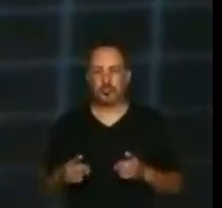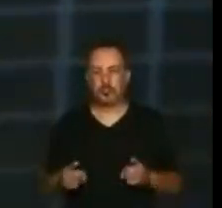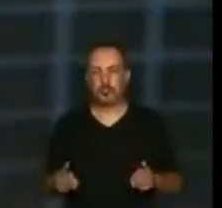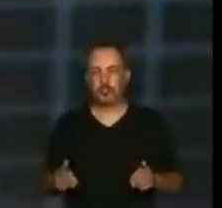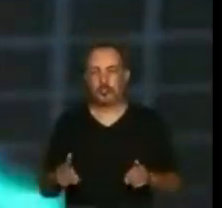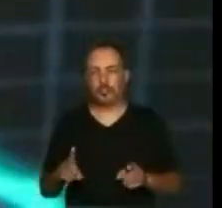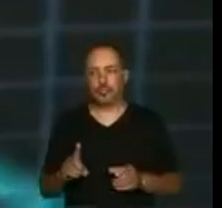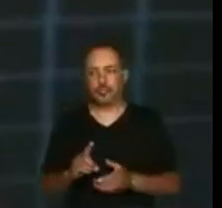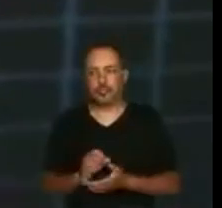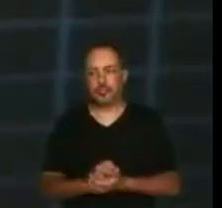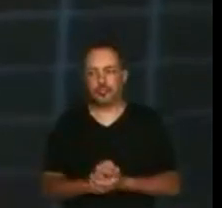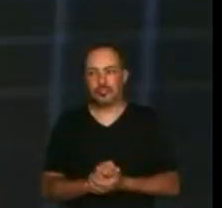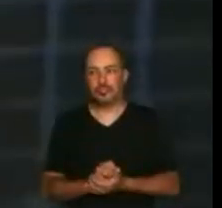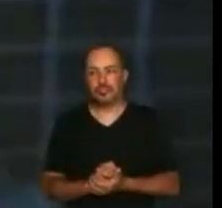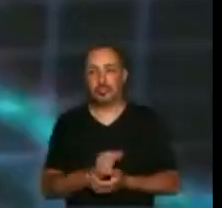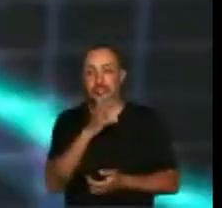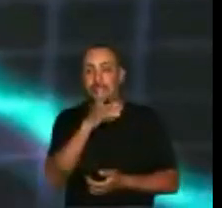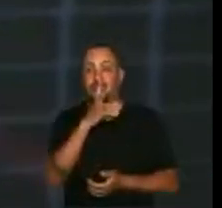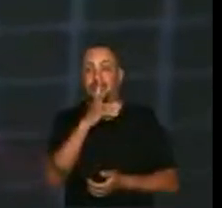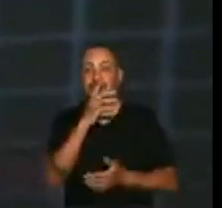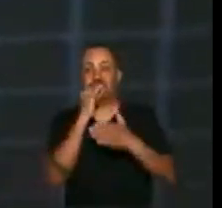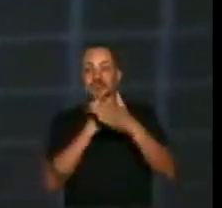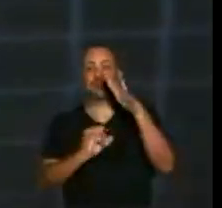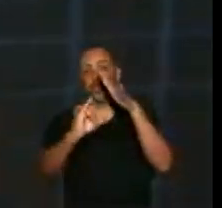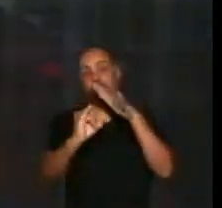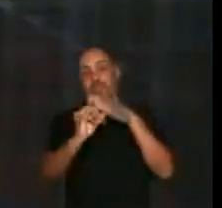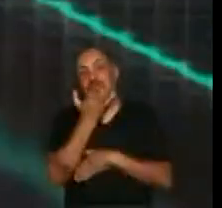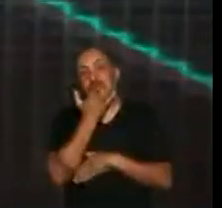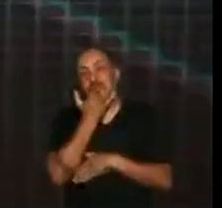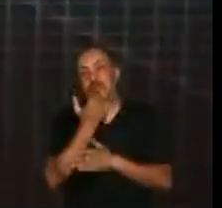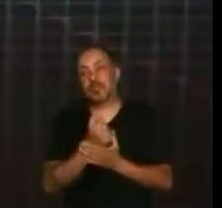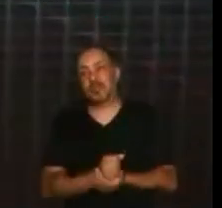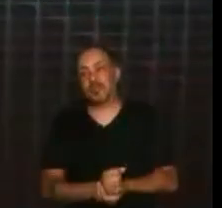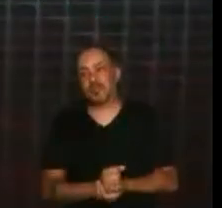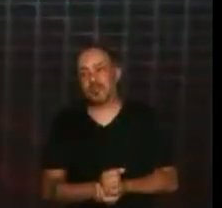A introdução é meio longa, tem que dar uma enxugada para os eventos, assim fica meio...